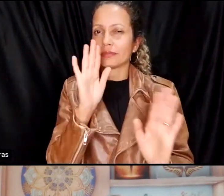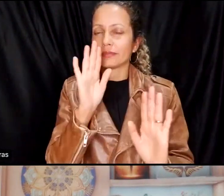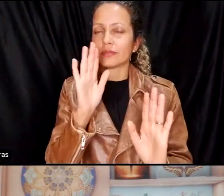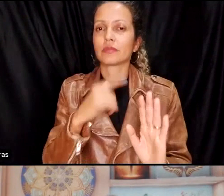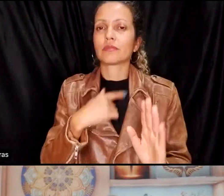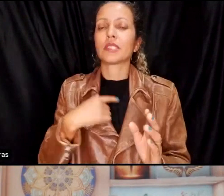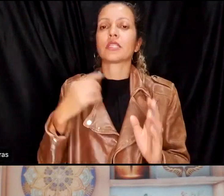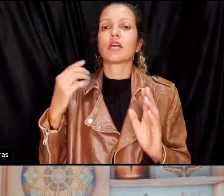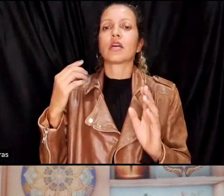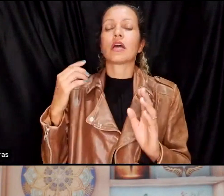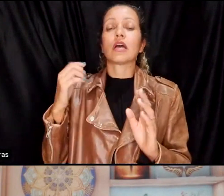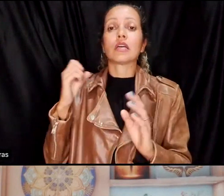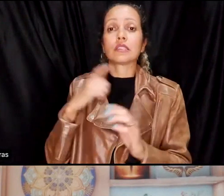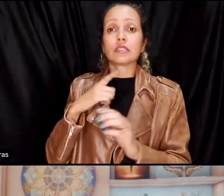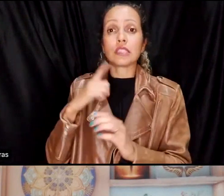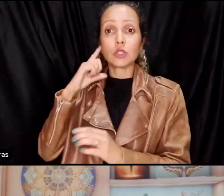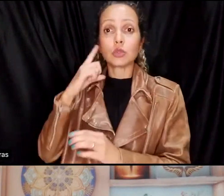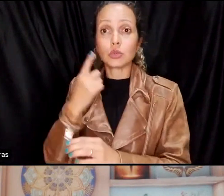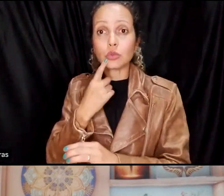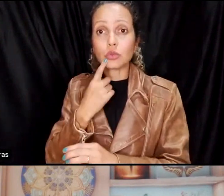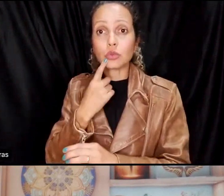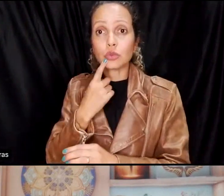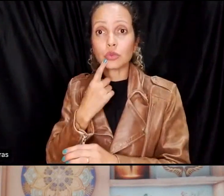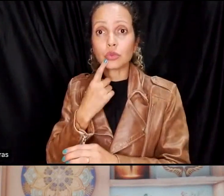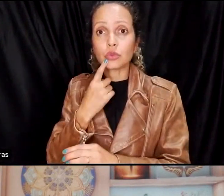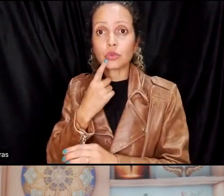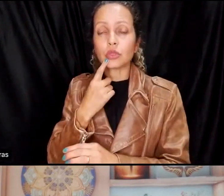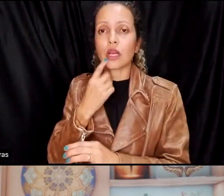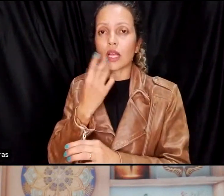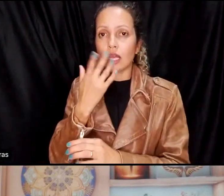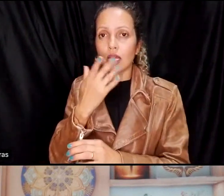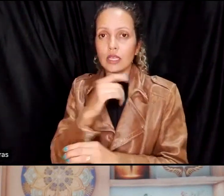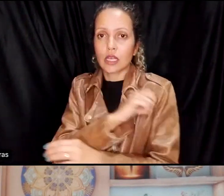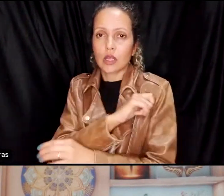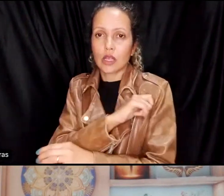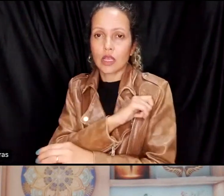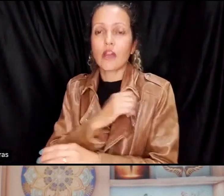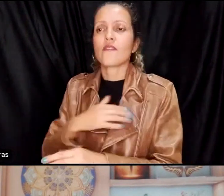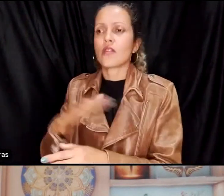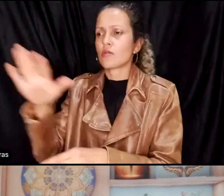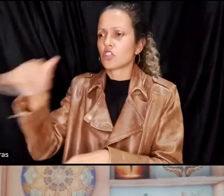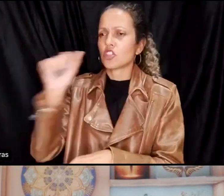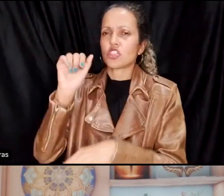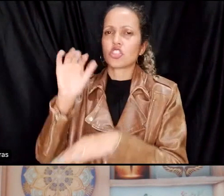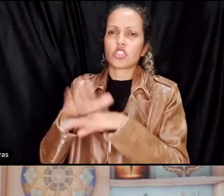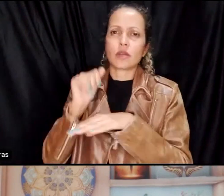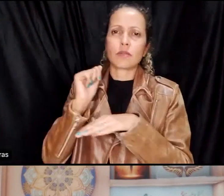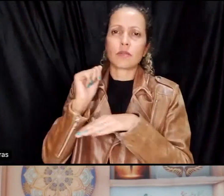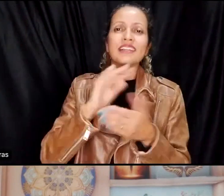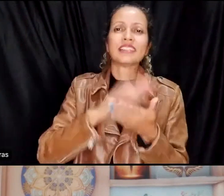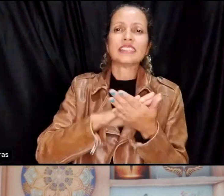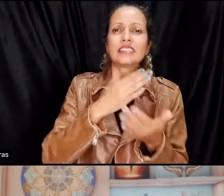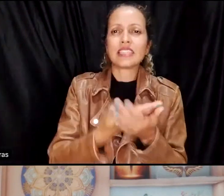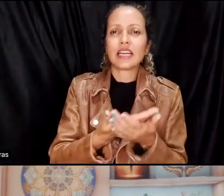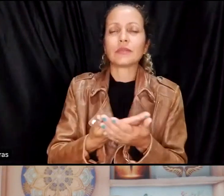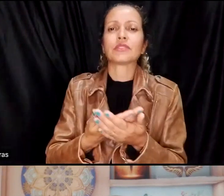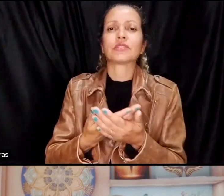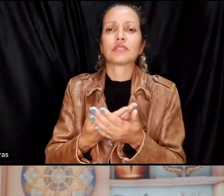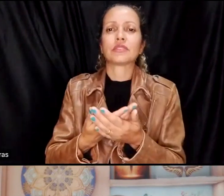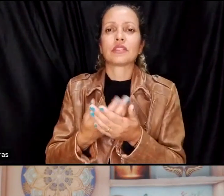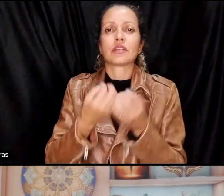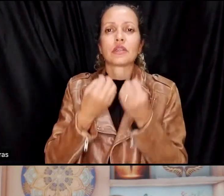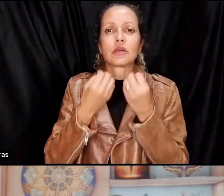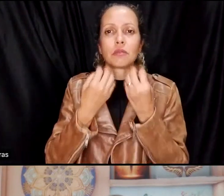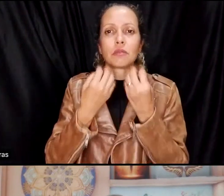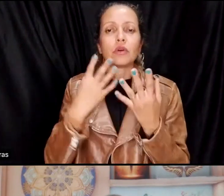contratar um intérprete. Não todas merecendo, pelo amor de Deus, um intérprete, ele é fundamental.